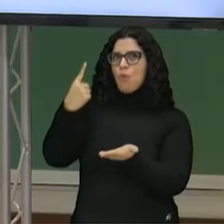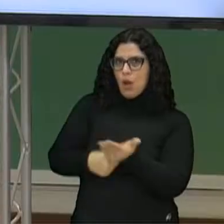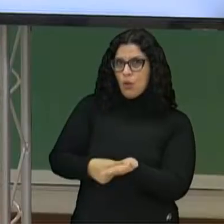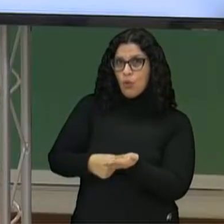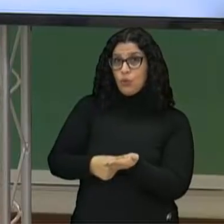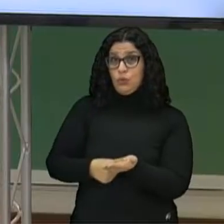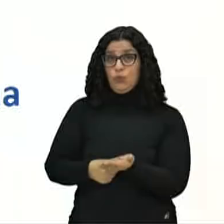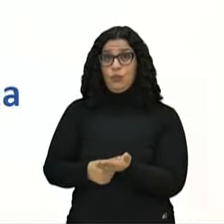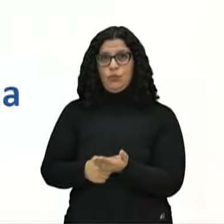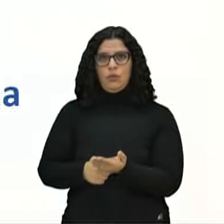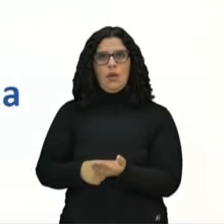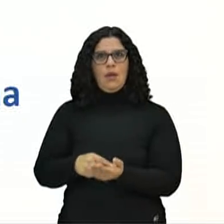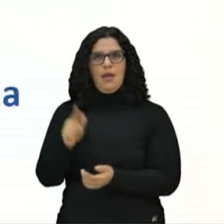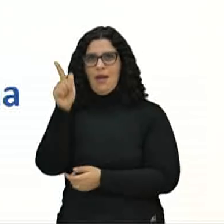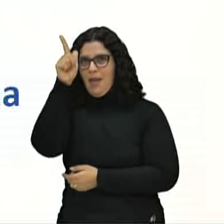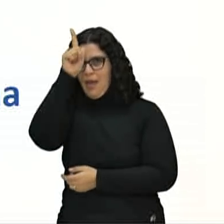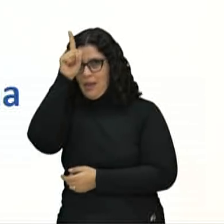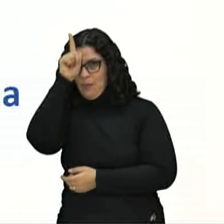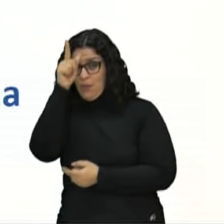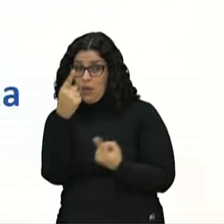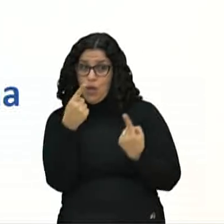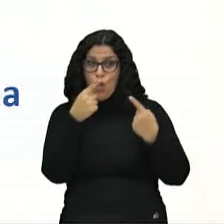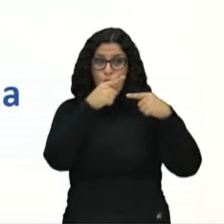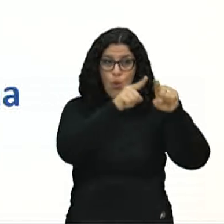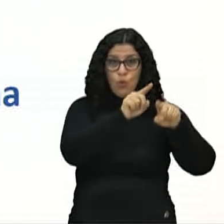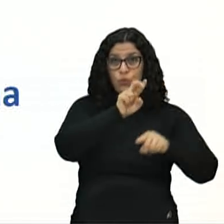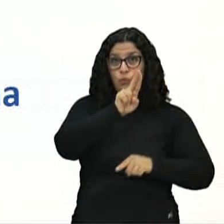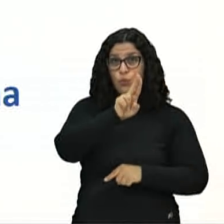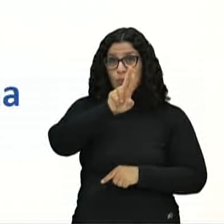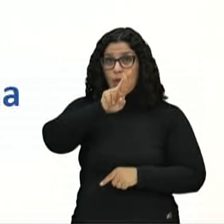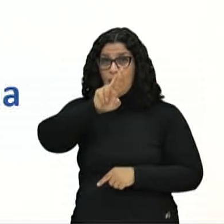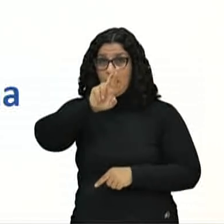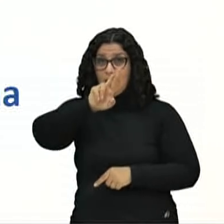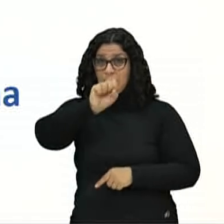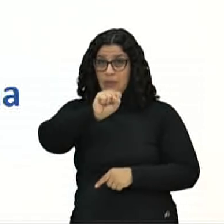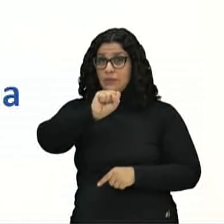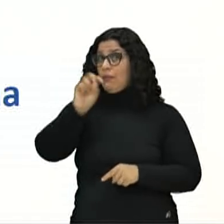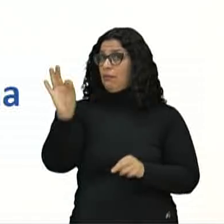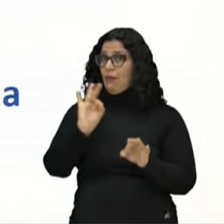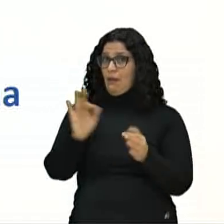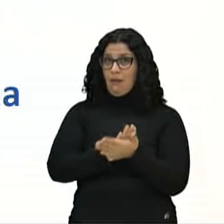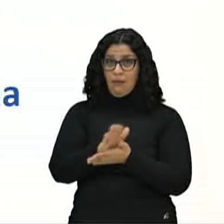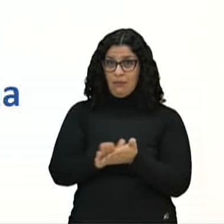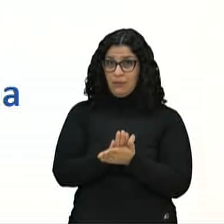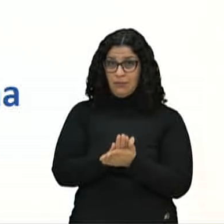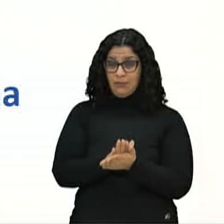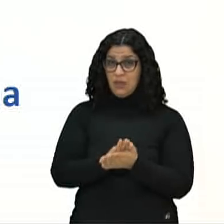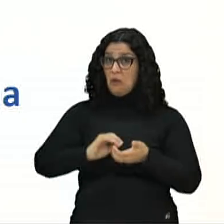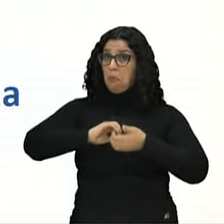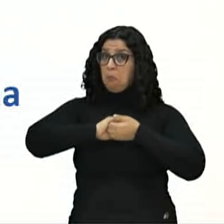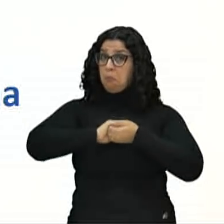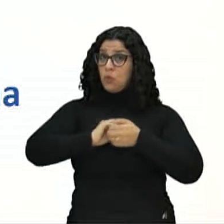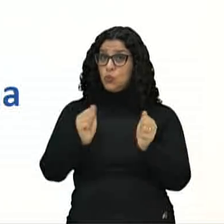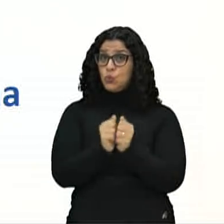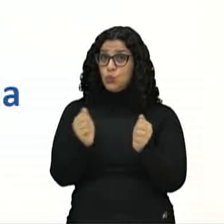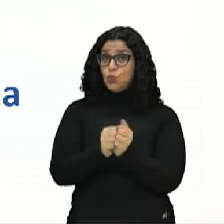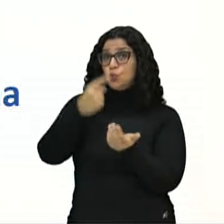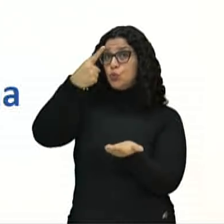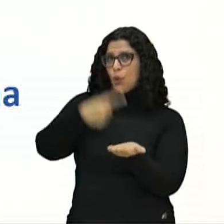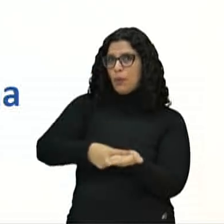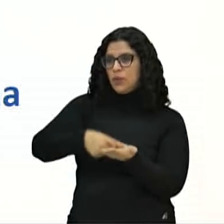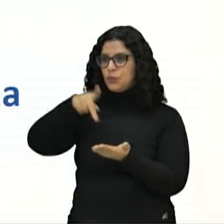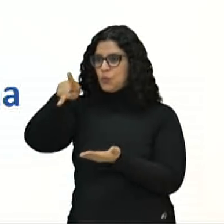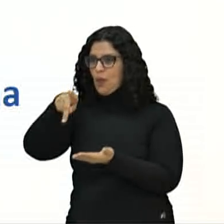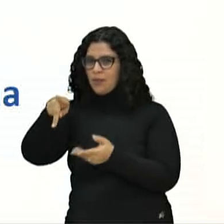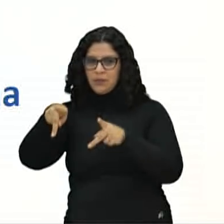de não agressão entre a Alemanha e a União Soviética. Ambos os países se comprometiam a